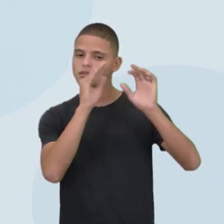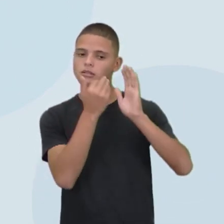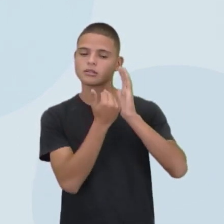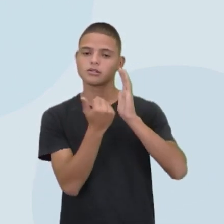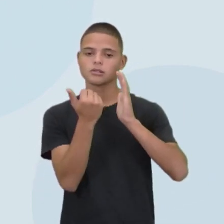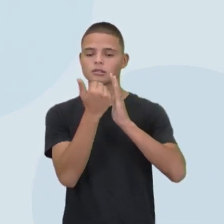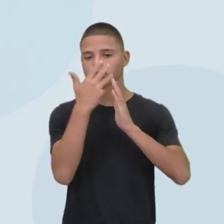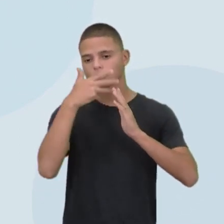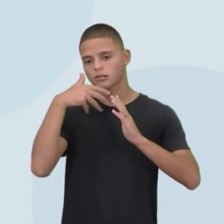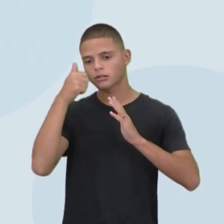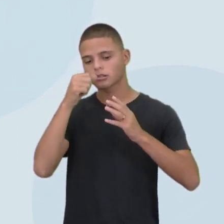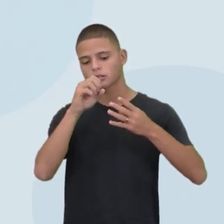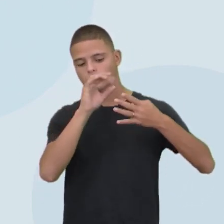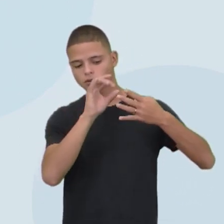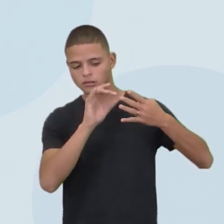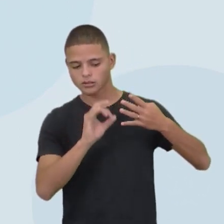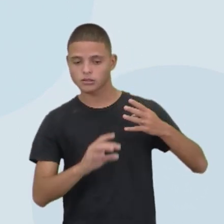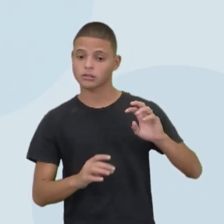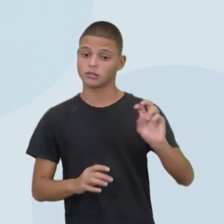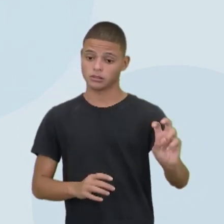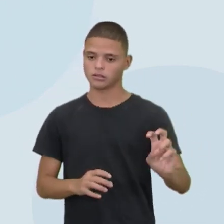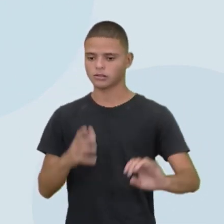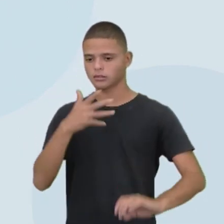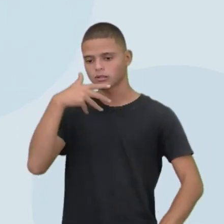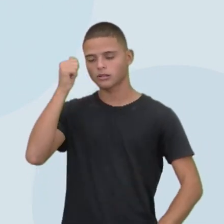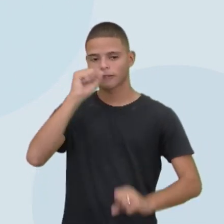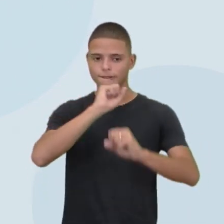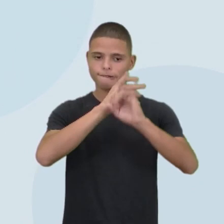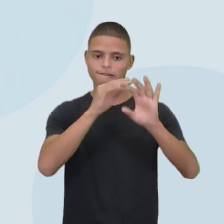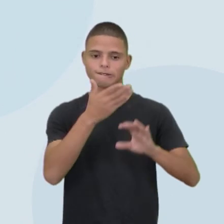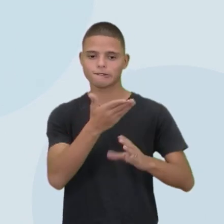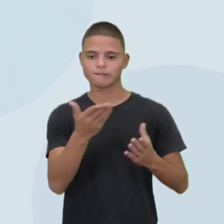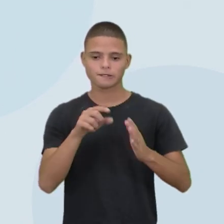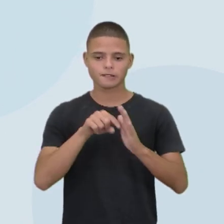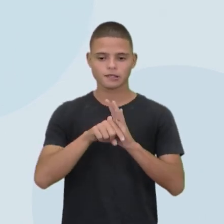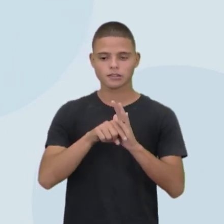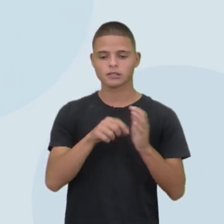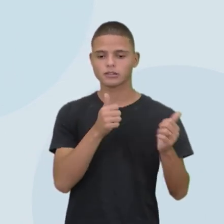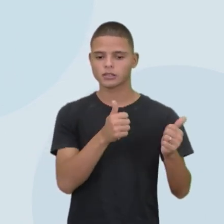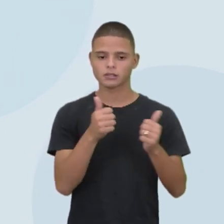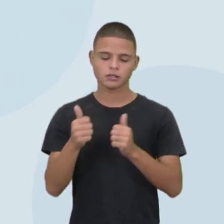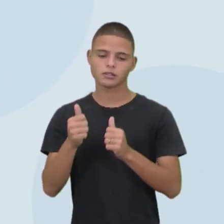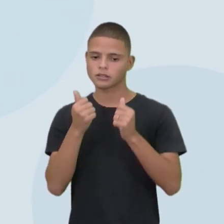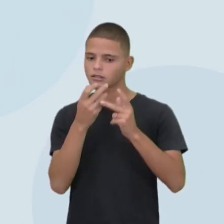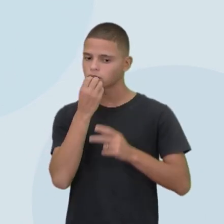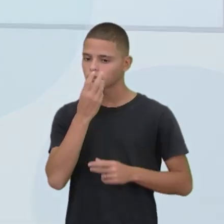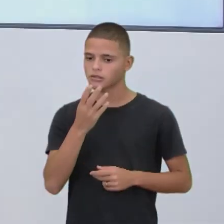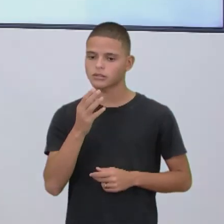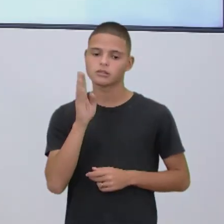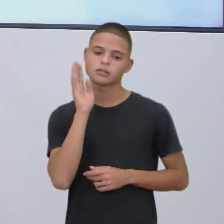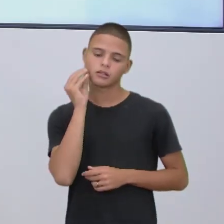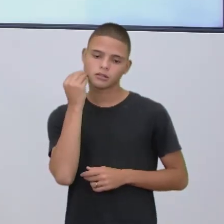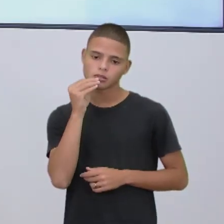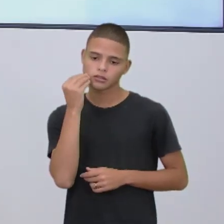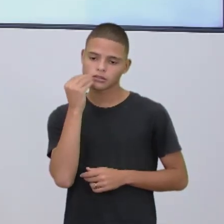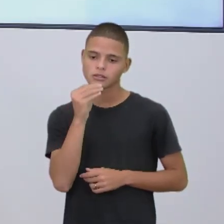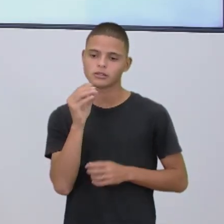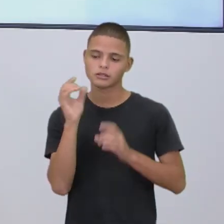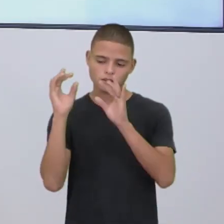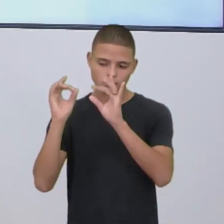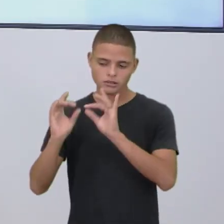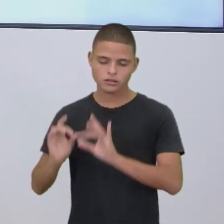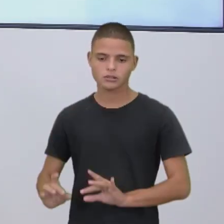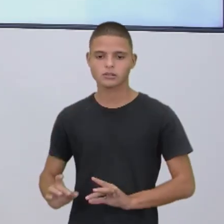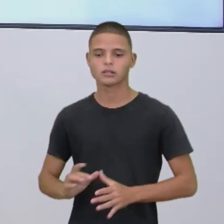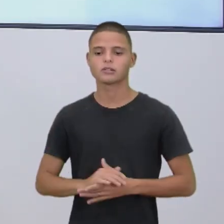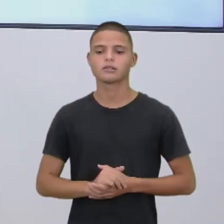melhor cada um desses instrumentos de coleta de dados aí para pesquisa. Tá? Vale a pena ler, ele detalha bem bem,